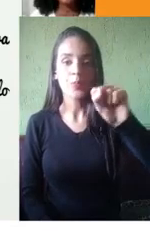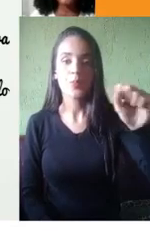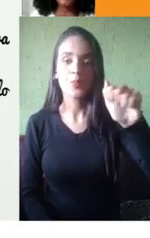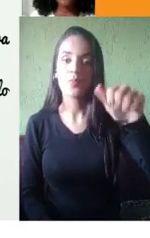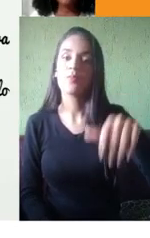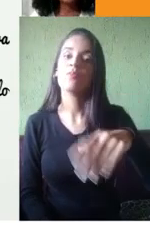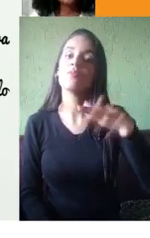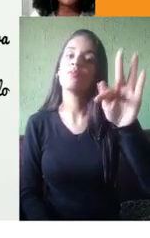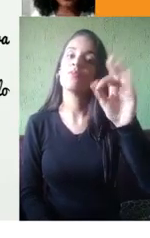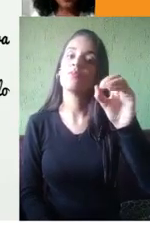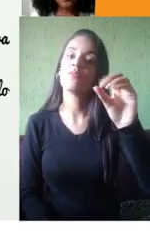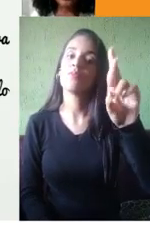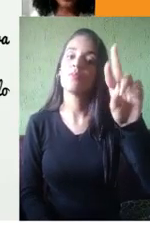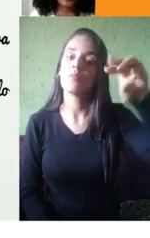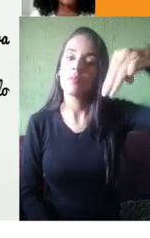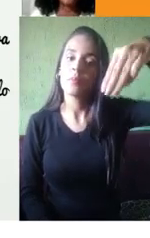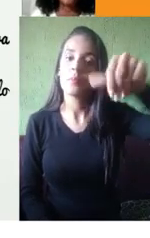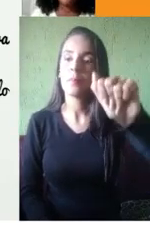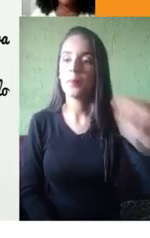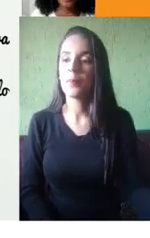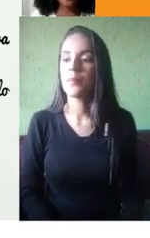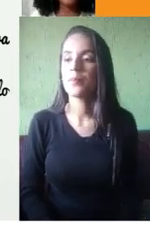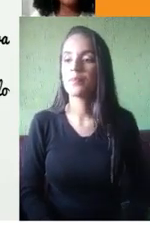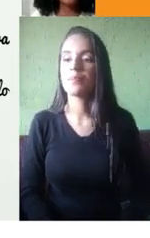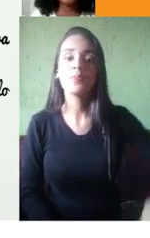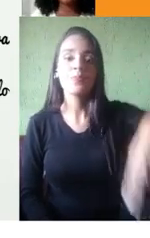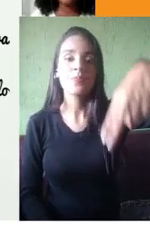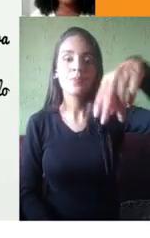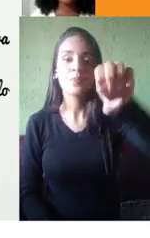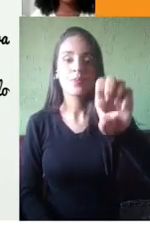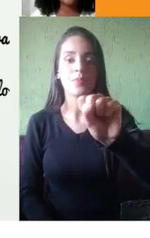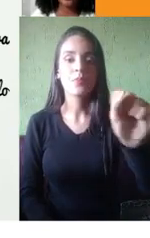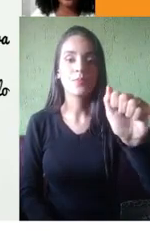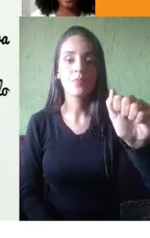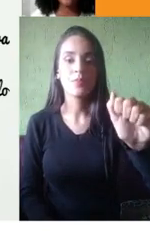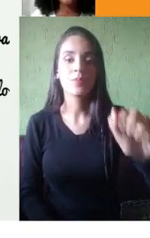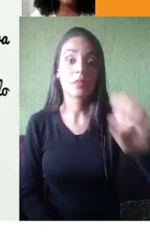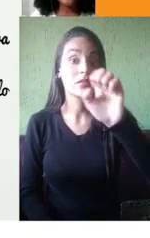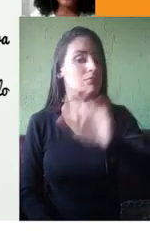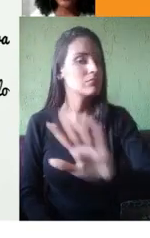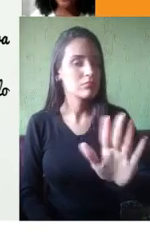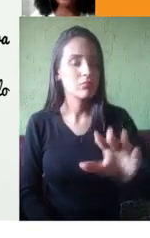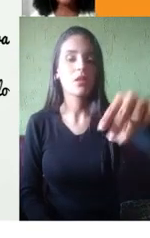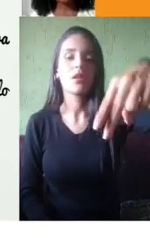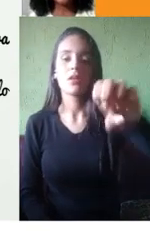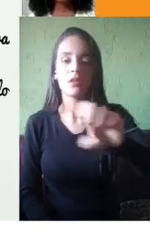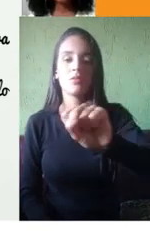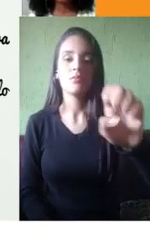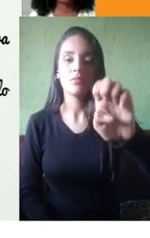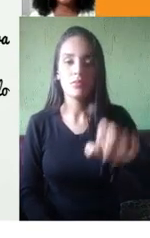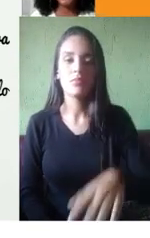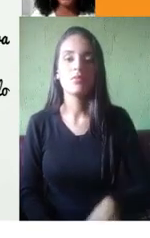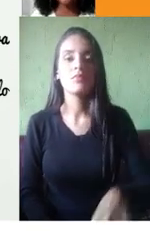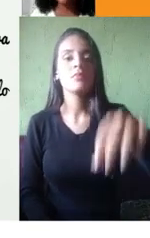parágrafo, que são os lugares comuns, aquelas frases, expressões que estão desgastadas, por exemplo, dado